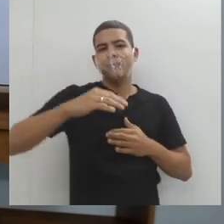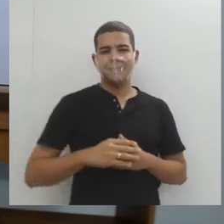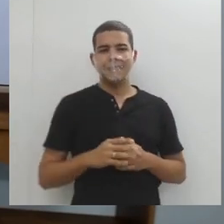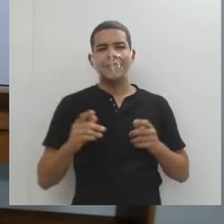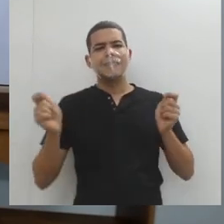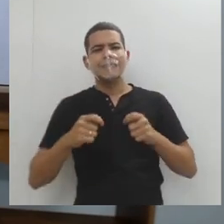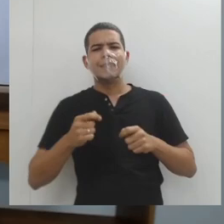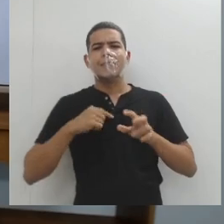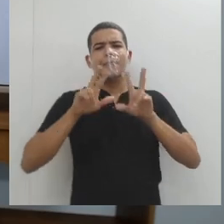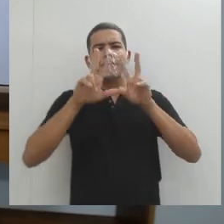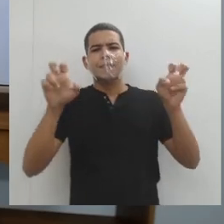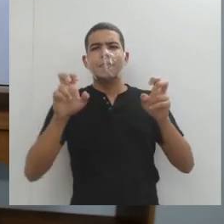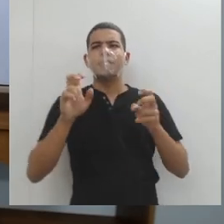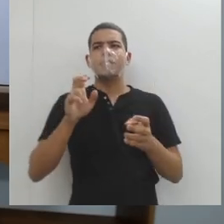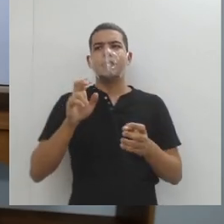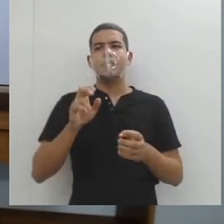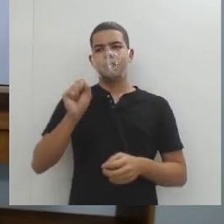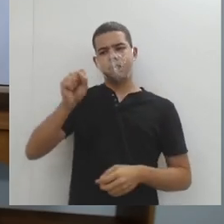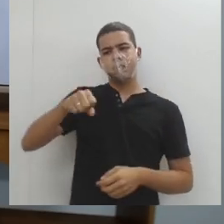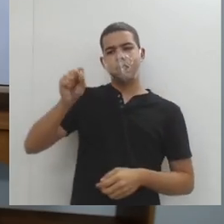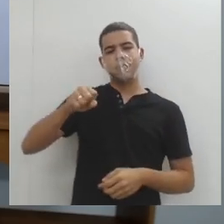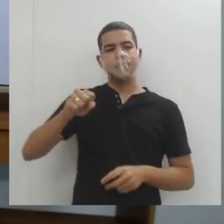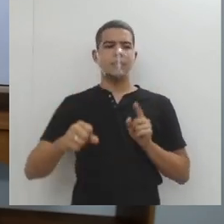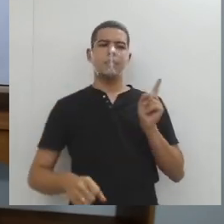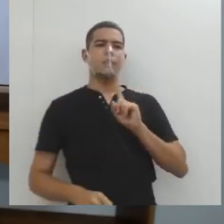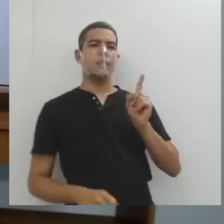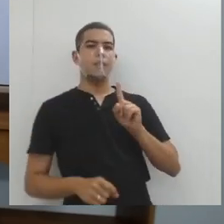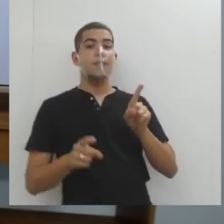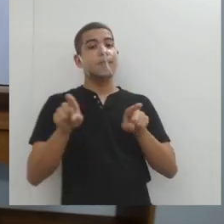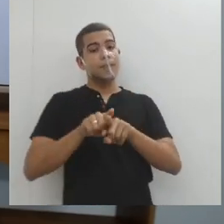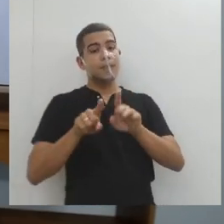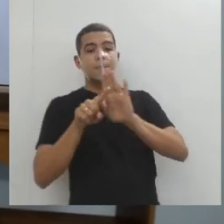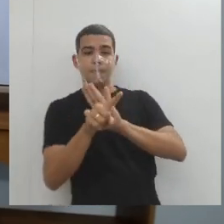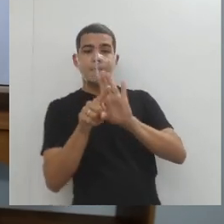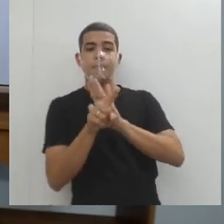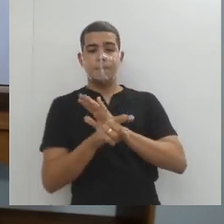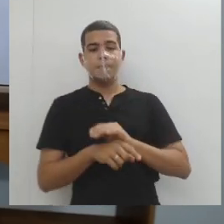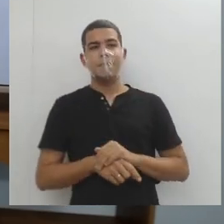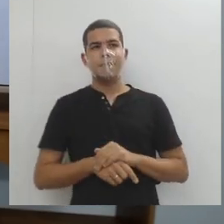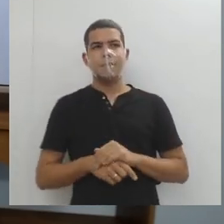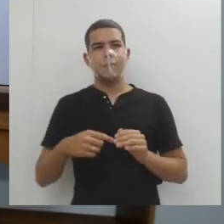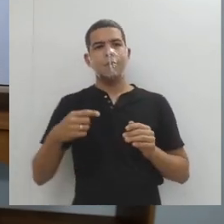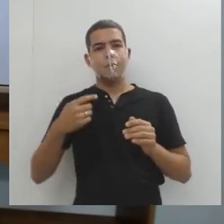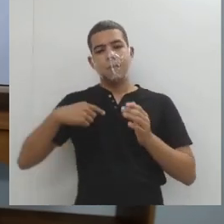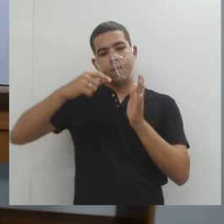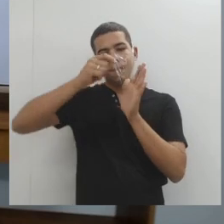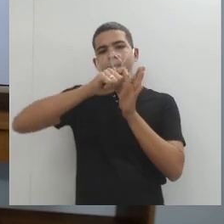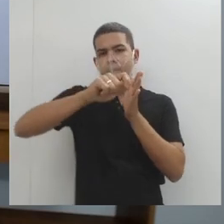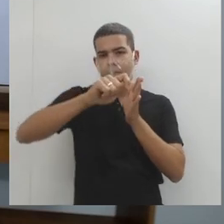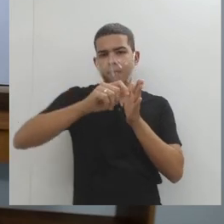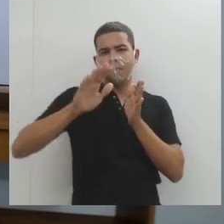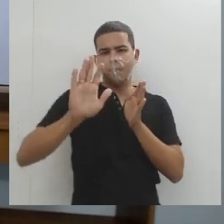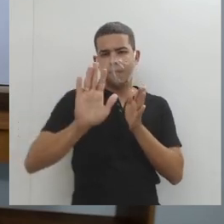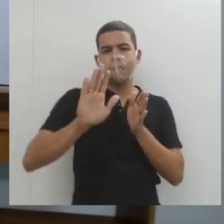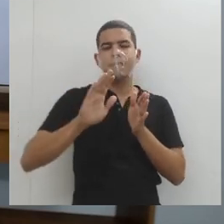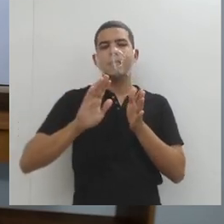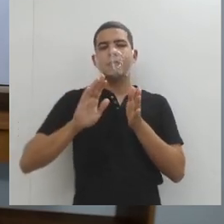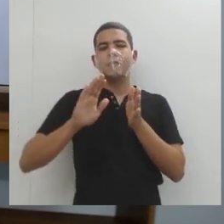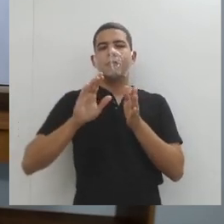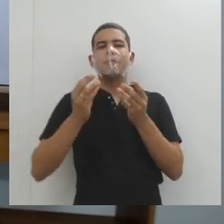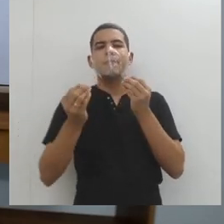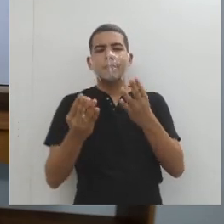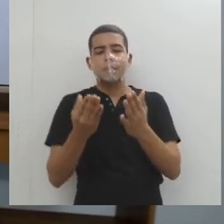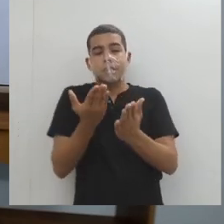afirmativas, negativas e interrogativas, tanto no Present Perfect como no Simple Past. A gente vai para o quadro daqui a pouquinho, tá? Para que a gente possa fazer